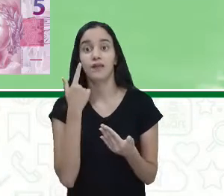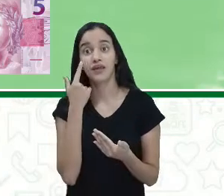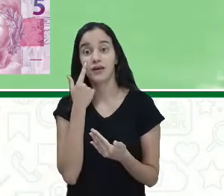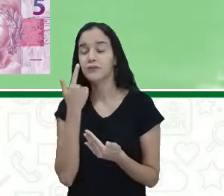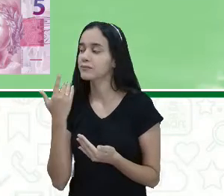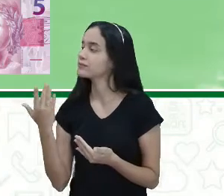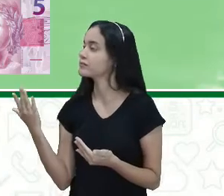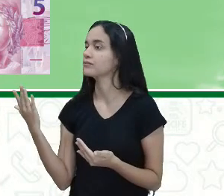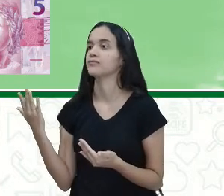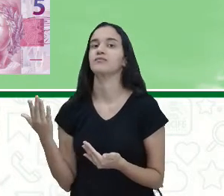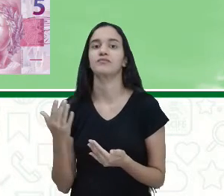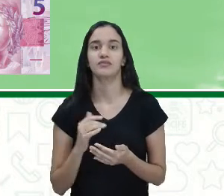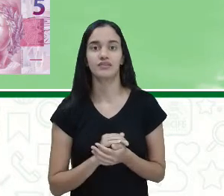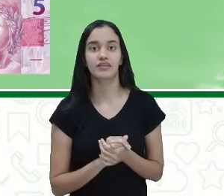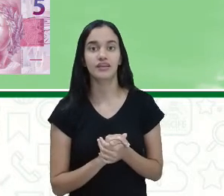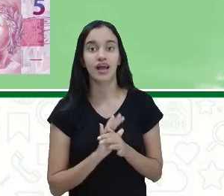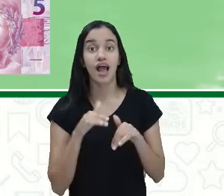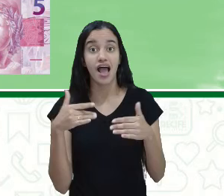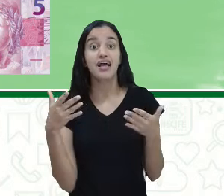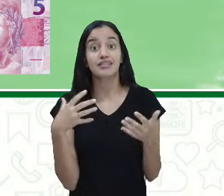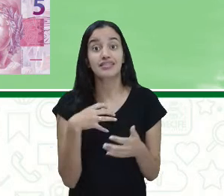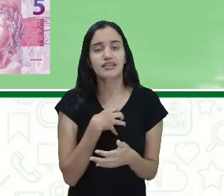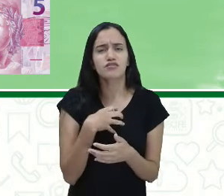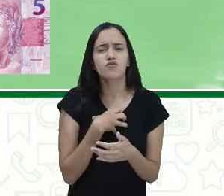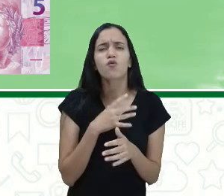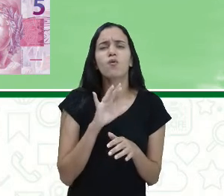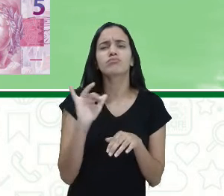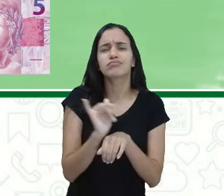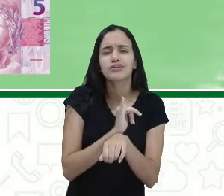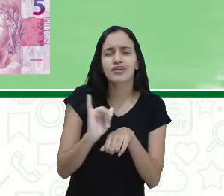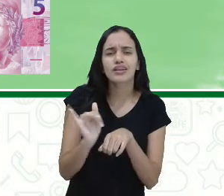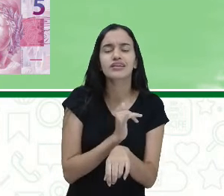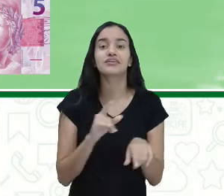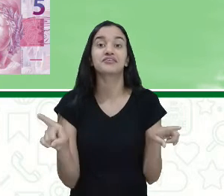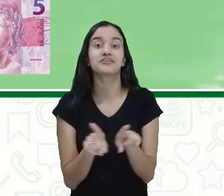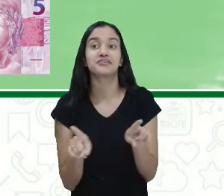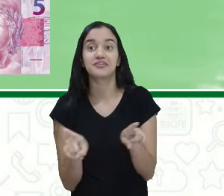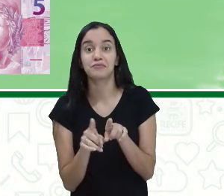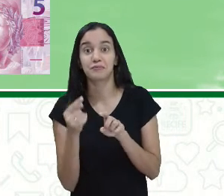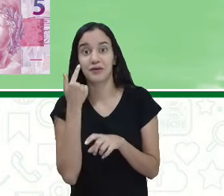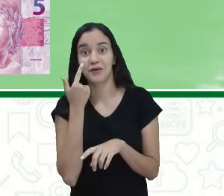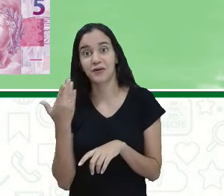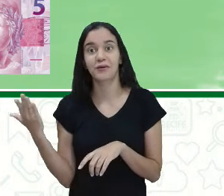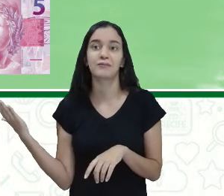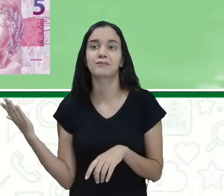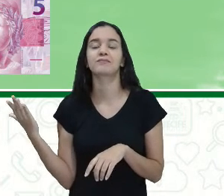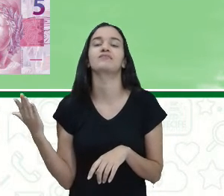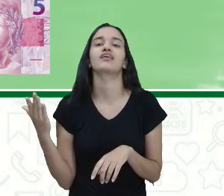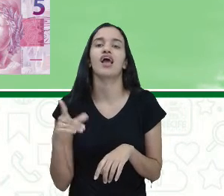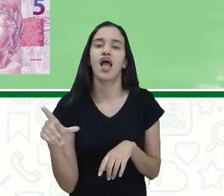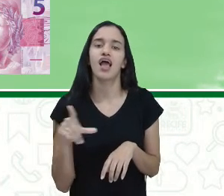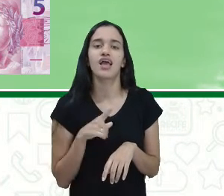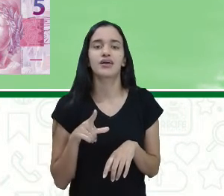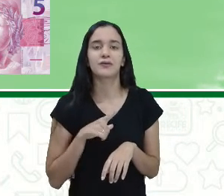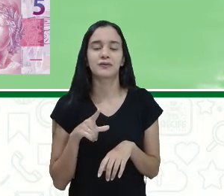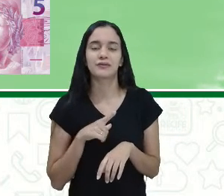E dessa forma também pode ser 10 reais. Olha só. Eu